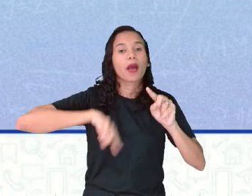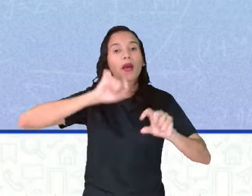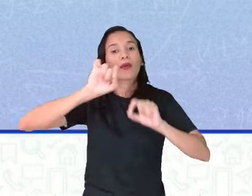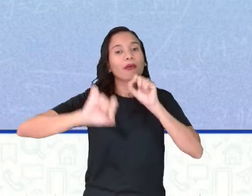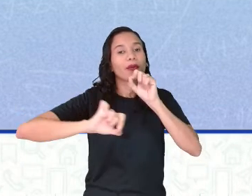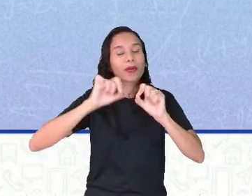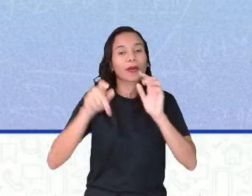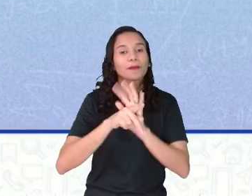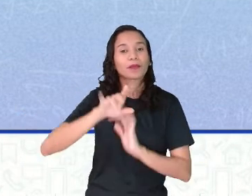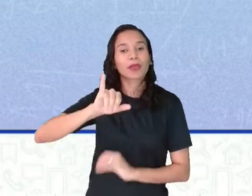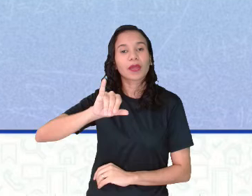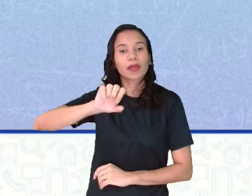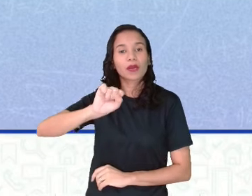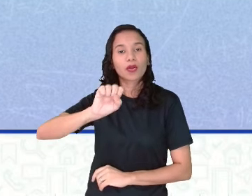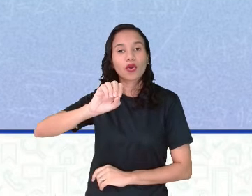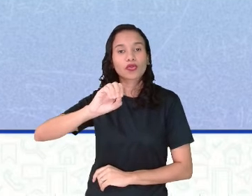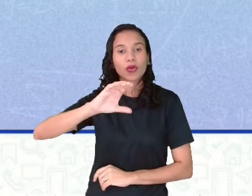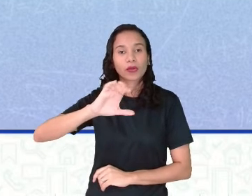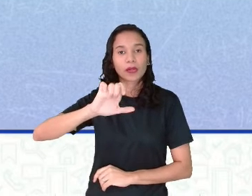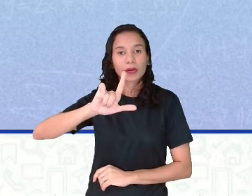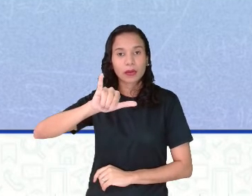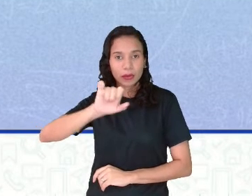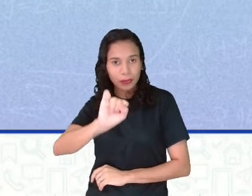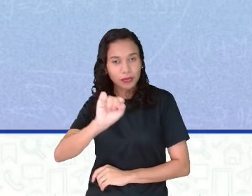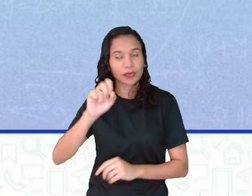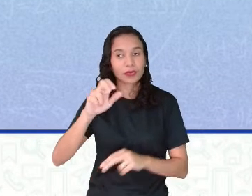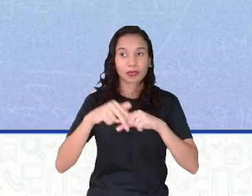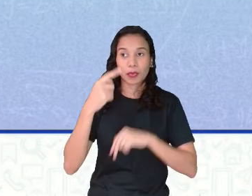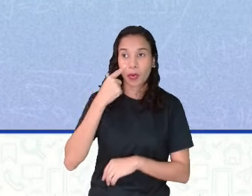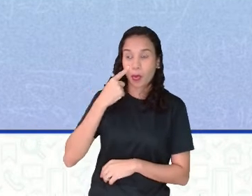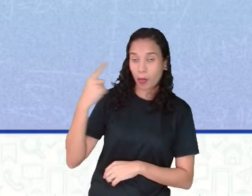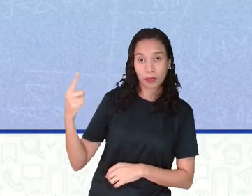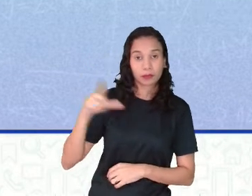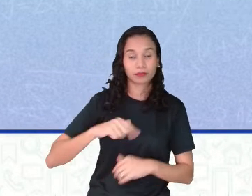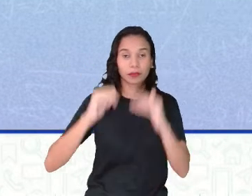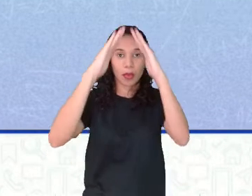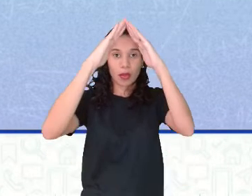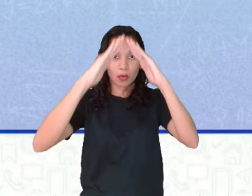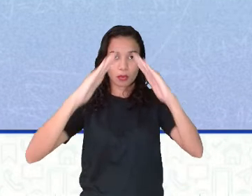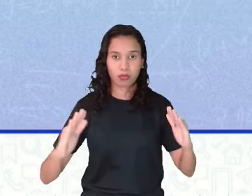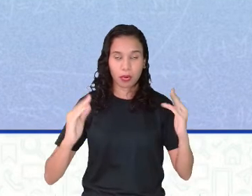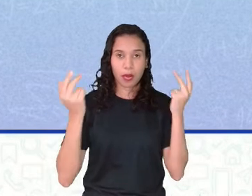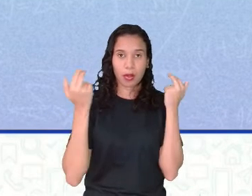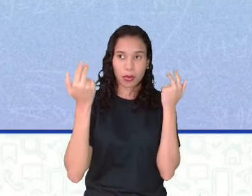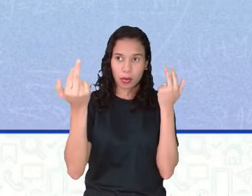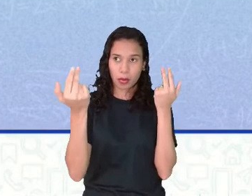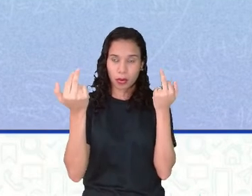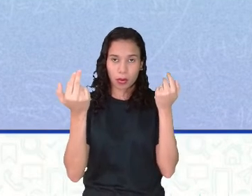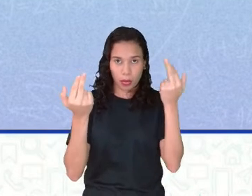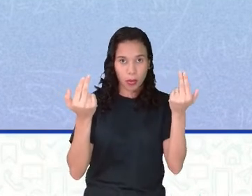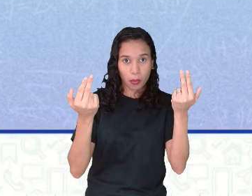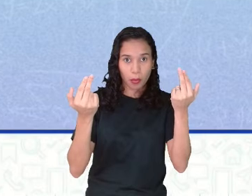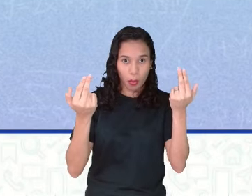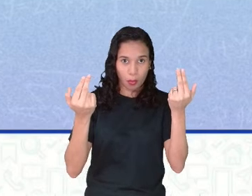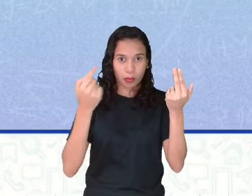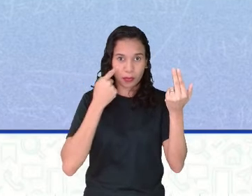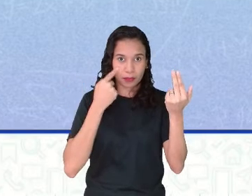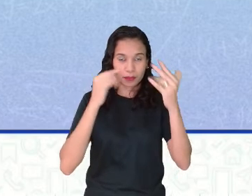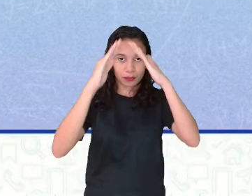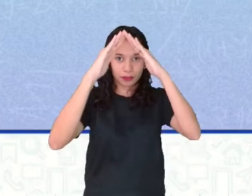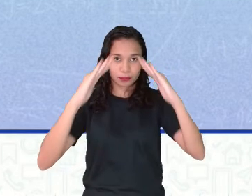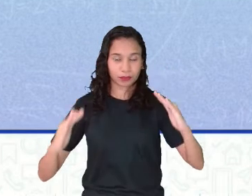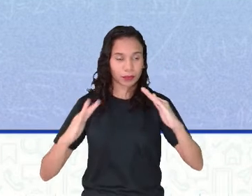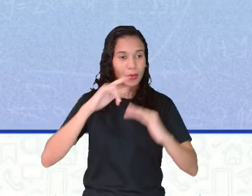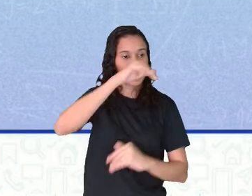aí isósceles. Beleza? Então, se eu tenho aqui, ó, um triângulo que aqui mede